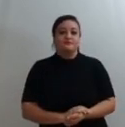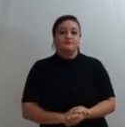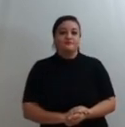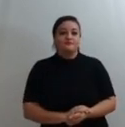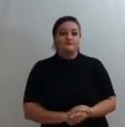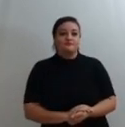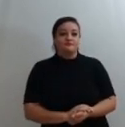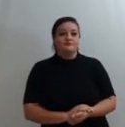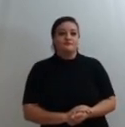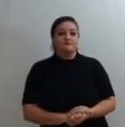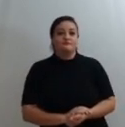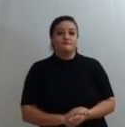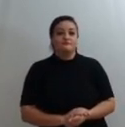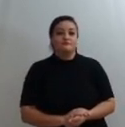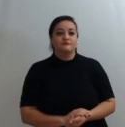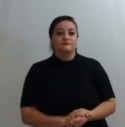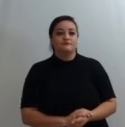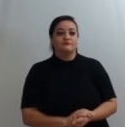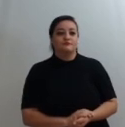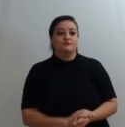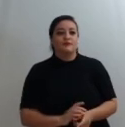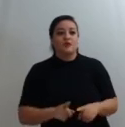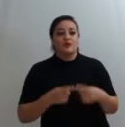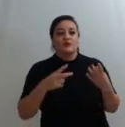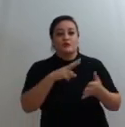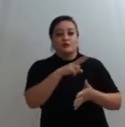implicaria, numa leitura talvez